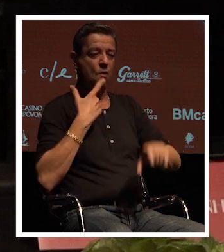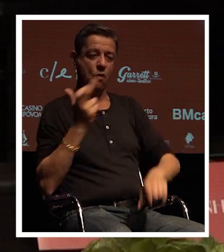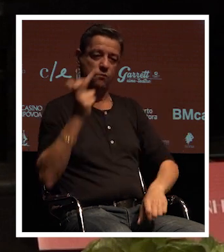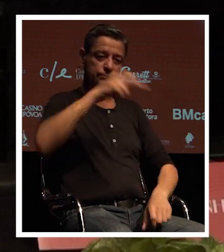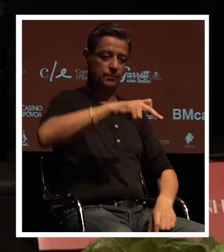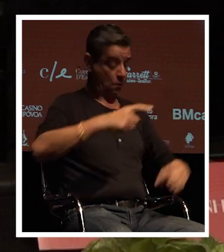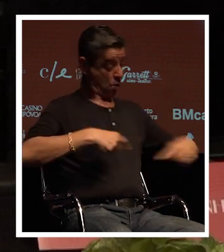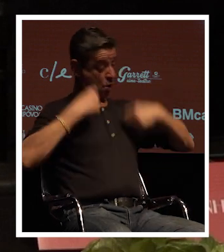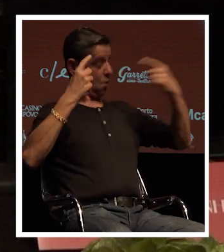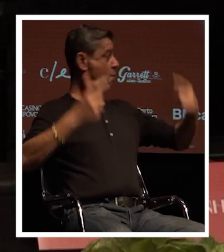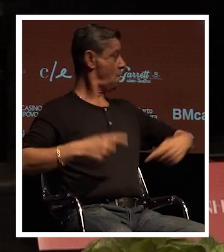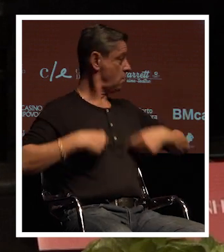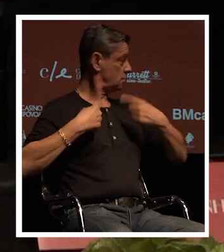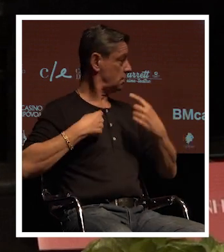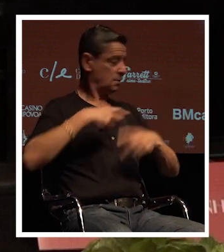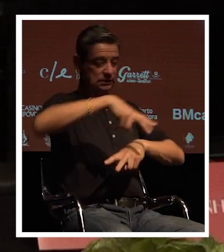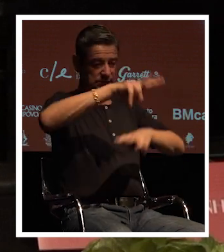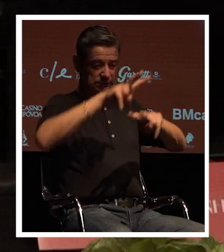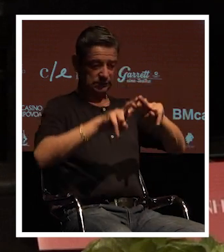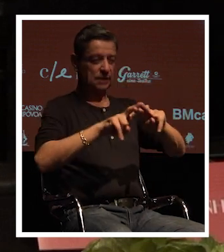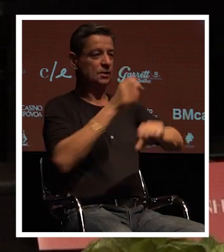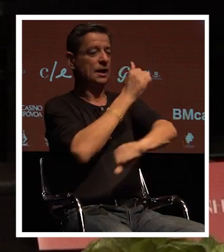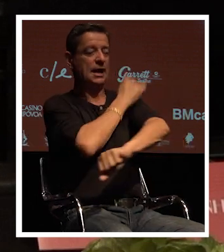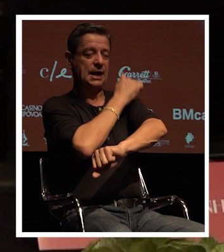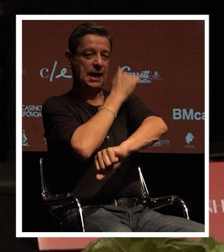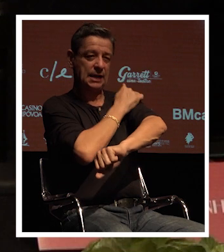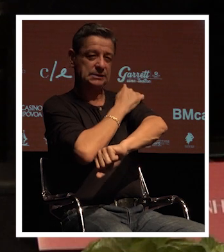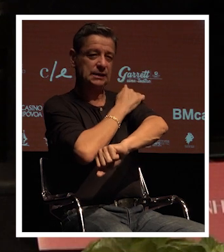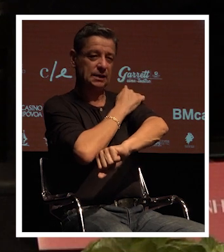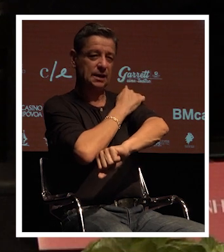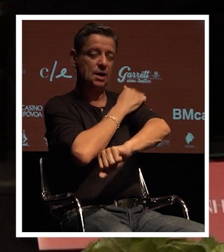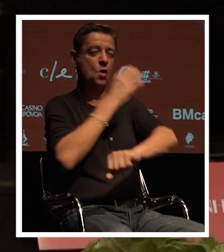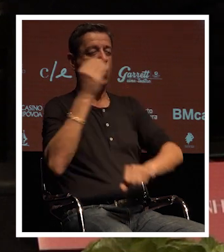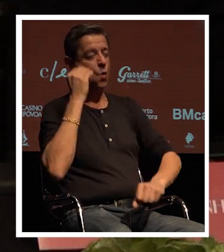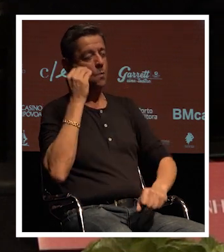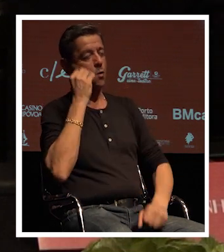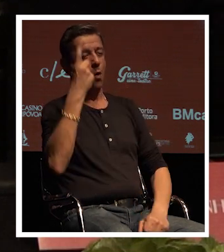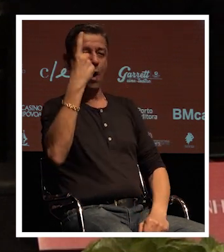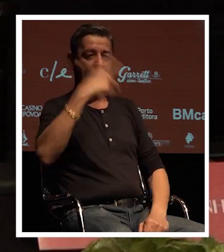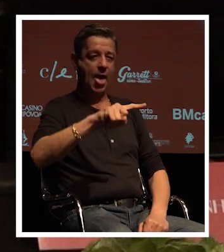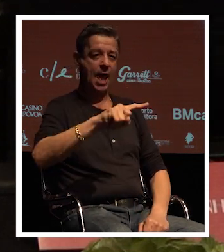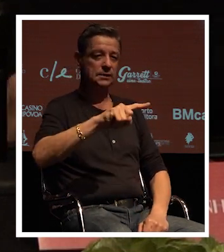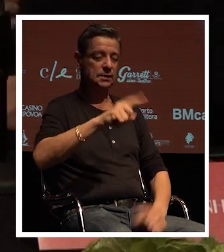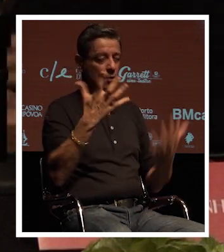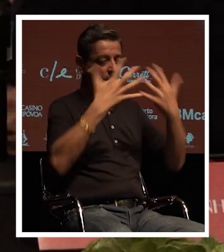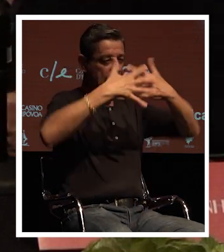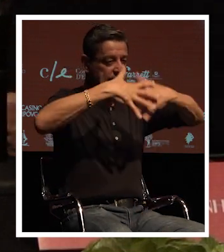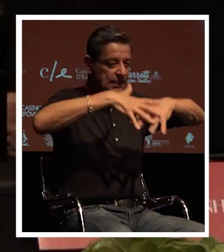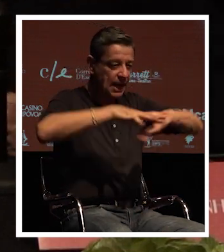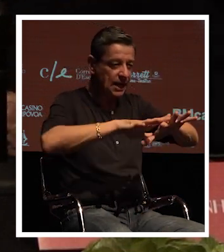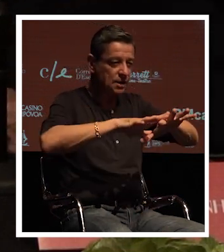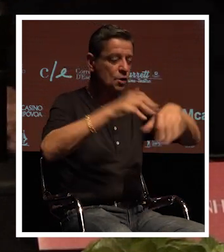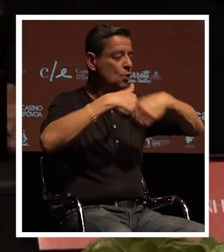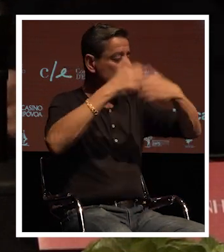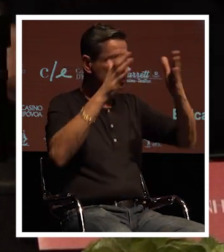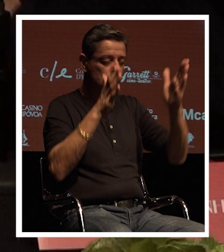ao teu eu onde te sentes em casa onde te habitas como és onde integras finalmente todos os teus